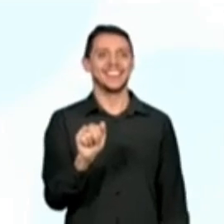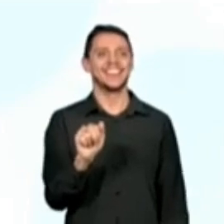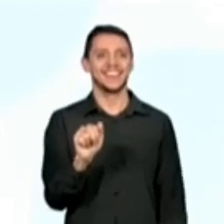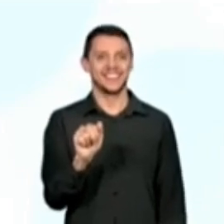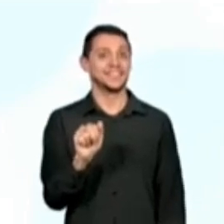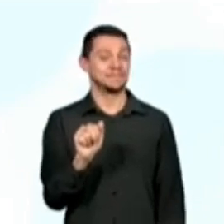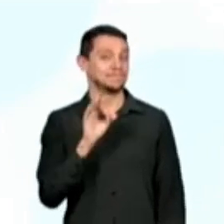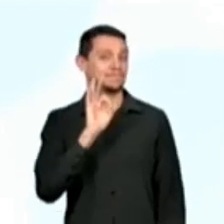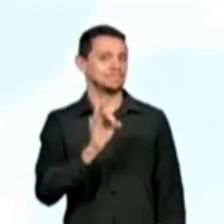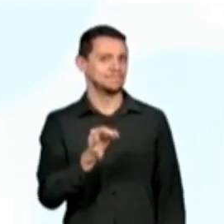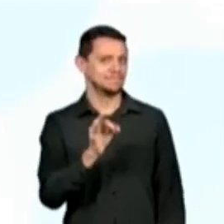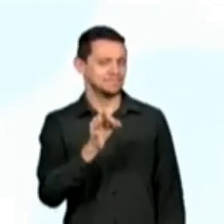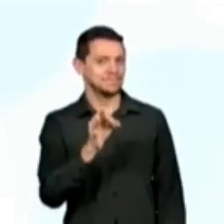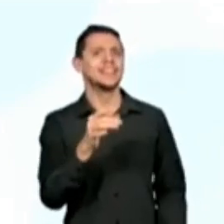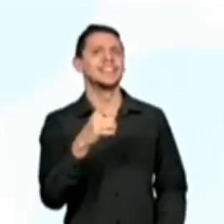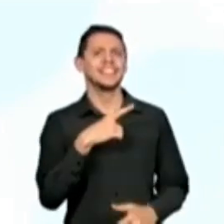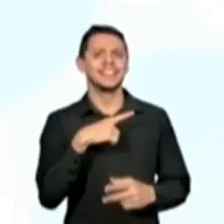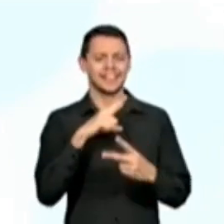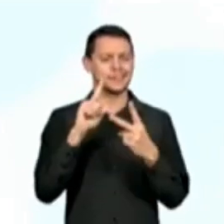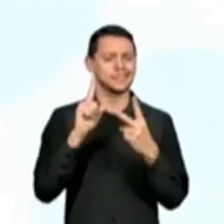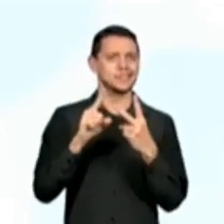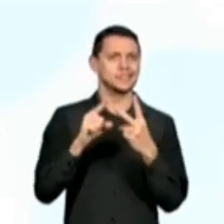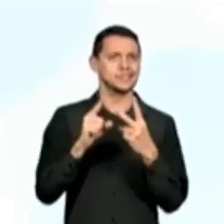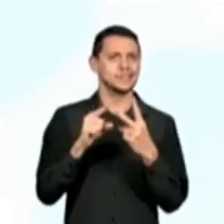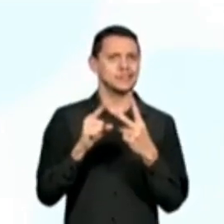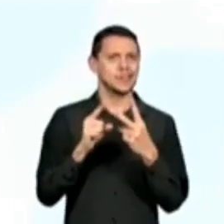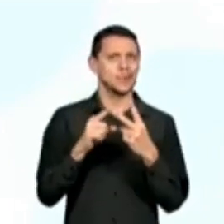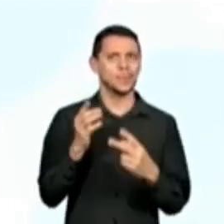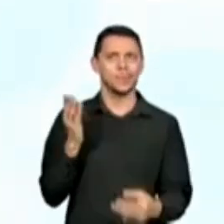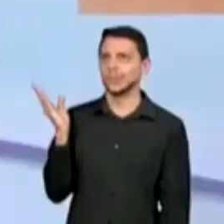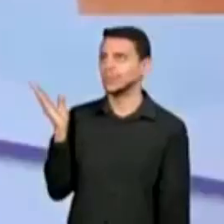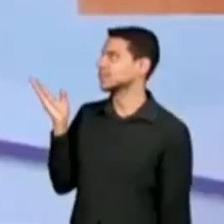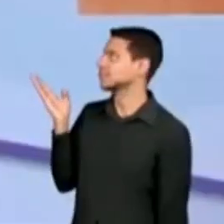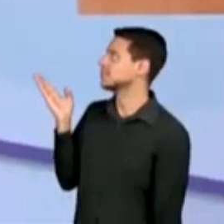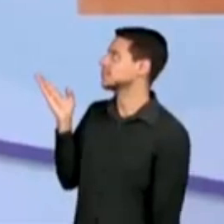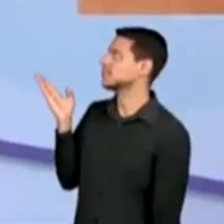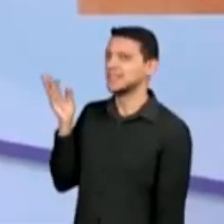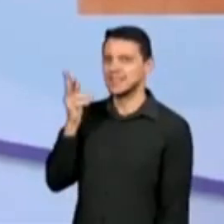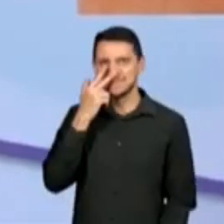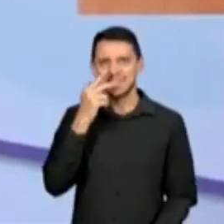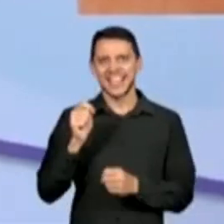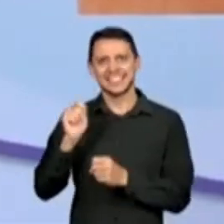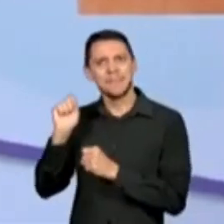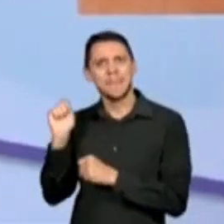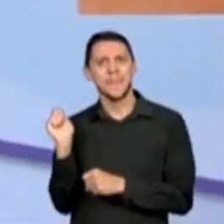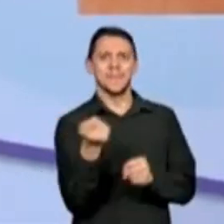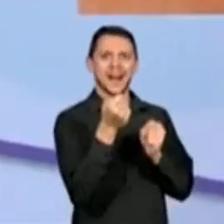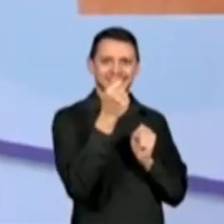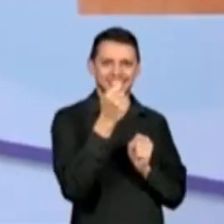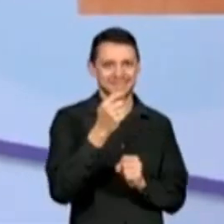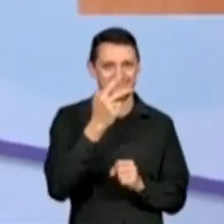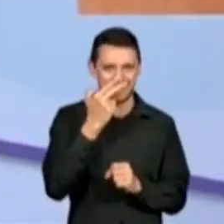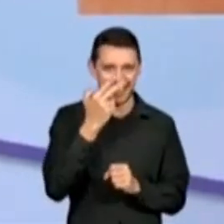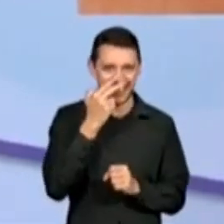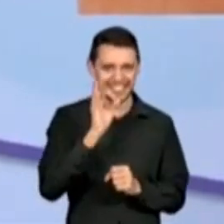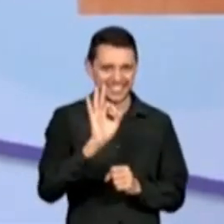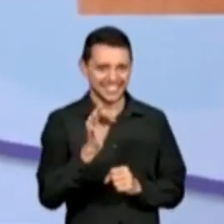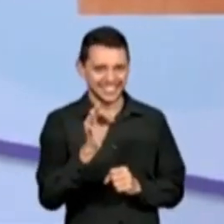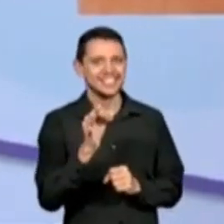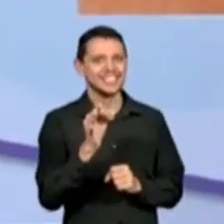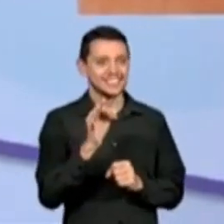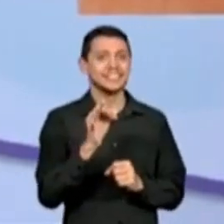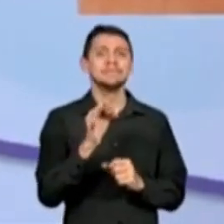Então, essa segunda imagem parece um bastão aí, né? Um taco de beisebol. Isso. Você acha qual é